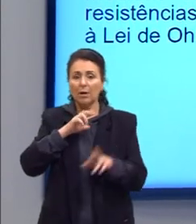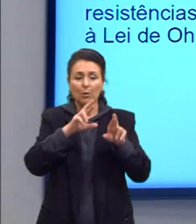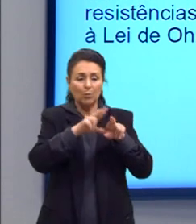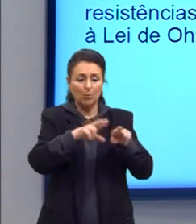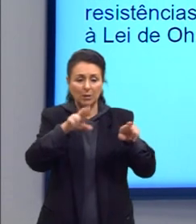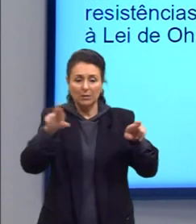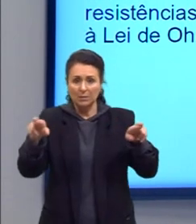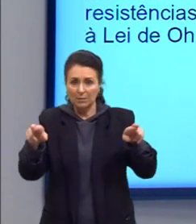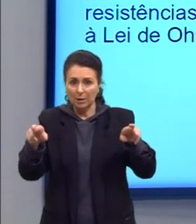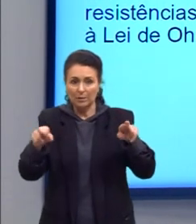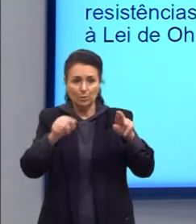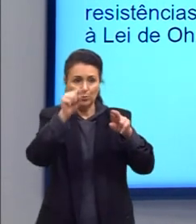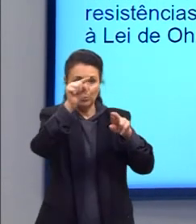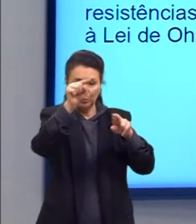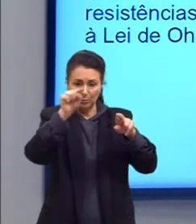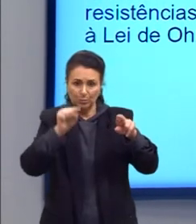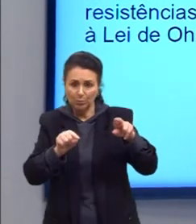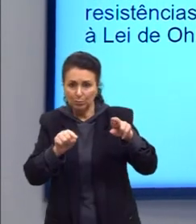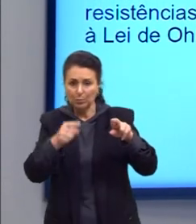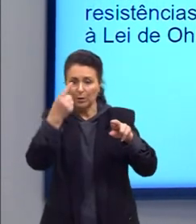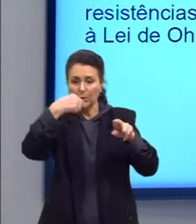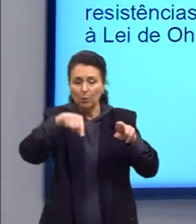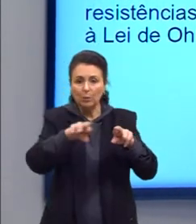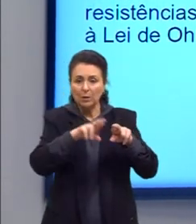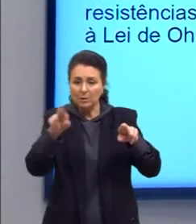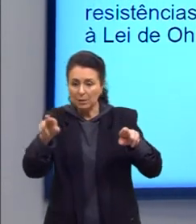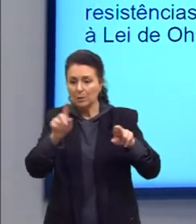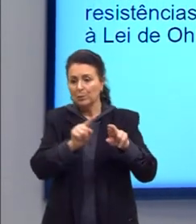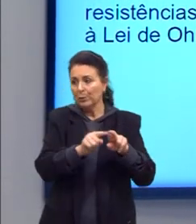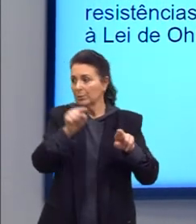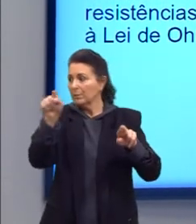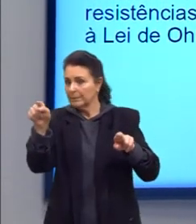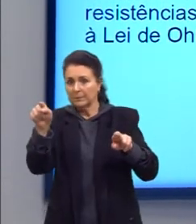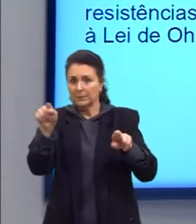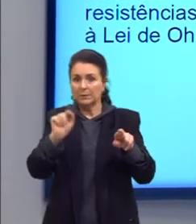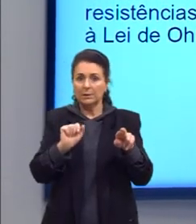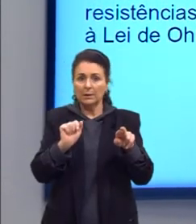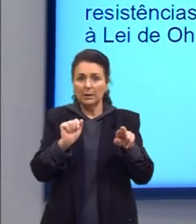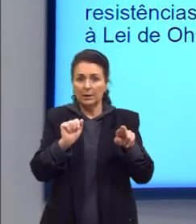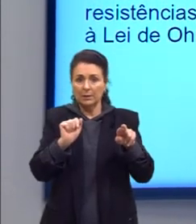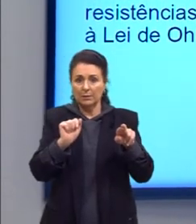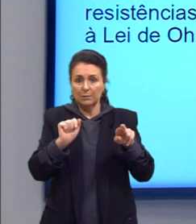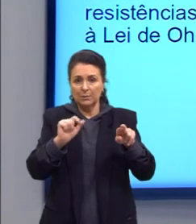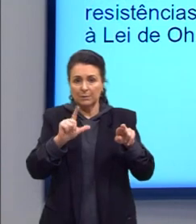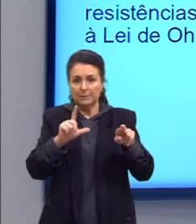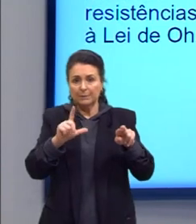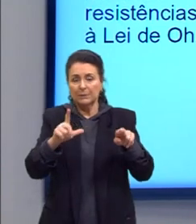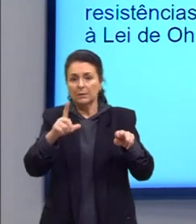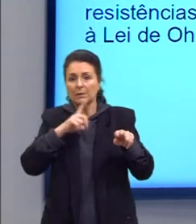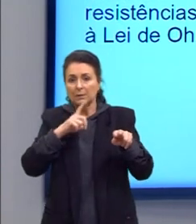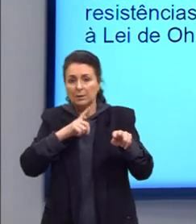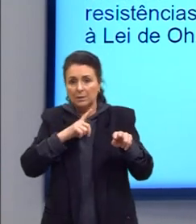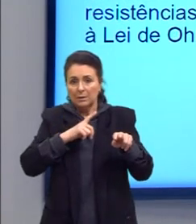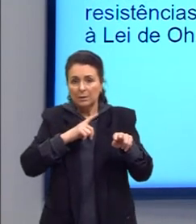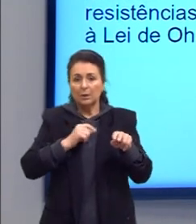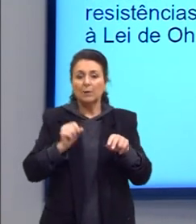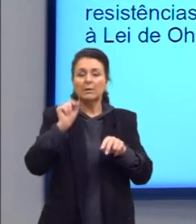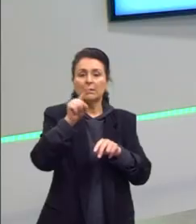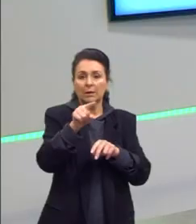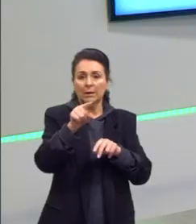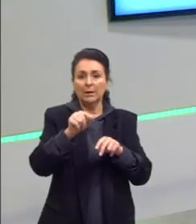resistência daqui até aqui existe outra resistência há aqui outra aqui né E outra